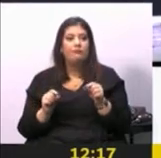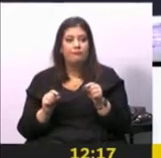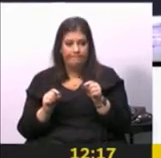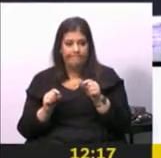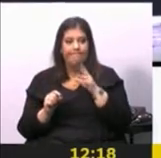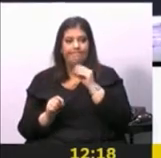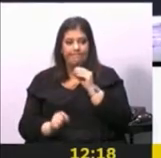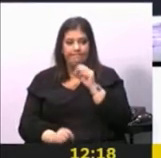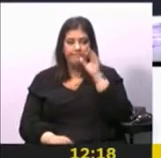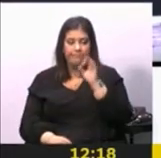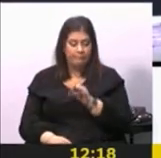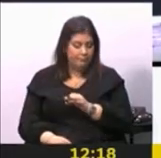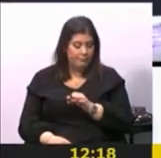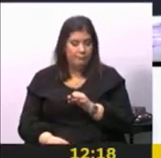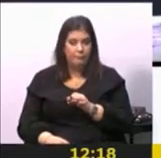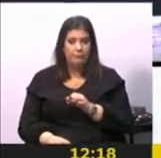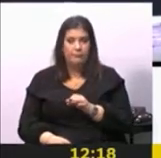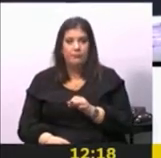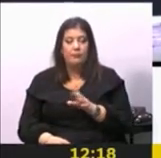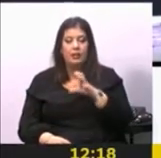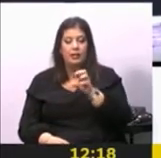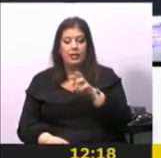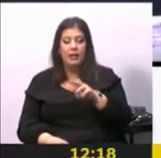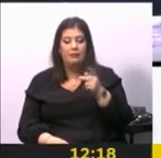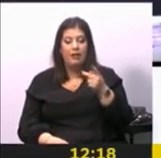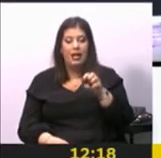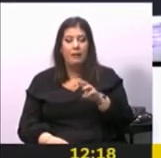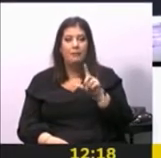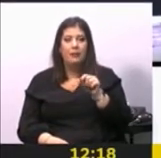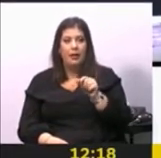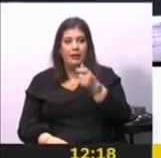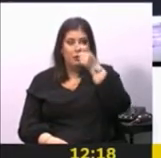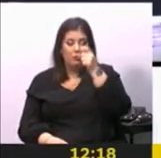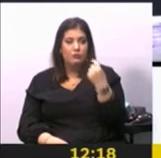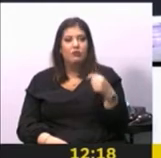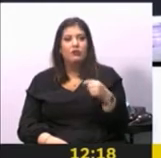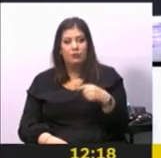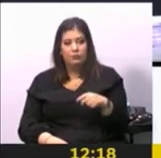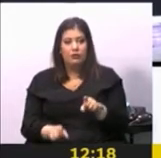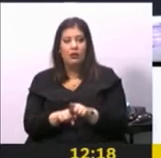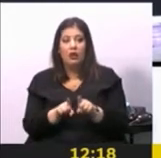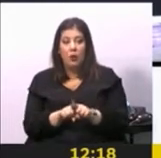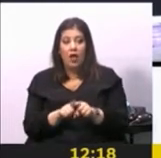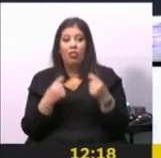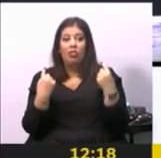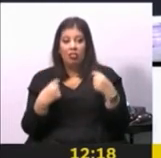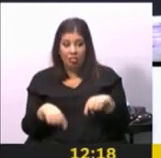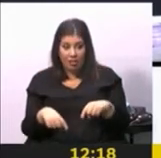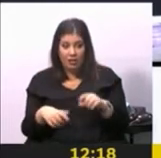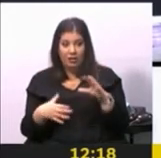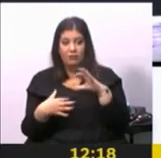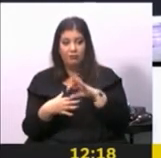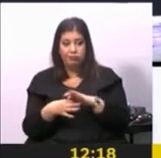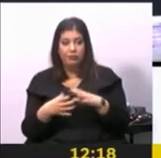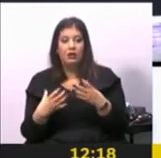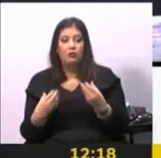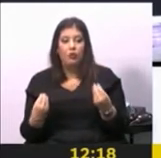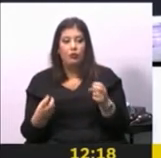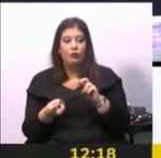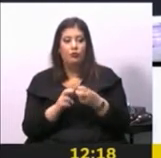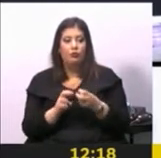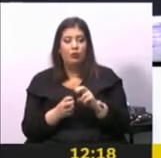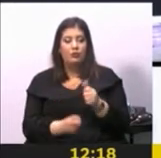autoridades bancárias e da CMVM em particular. E, portanto, temos uma pessoa que esteve muito ligada aos problemas